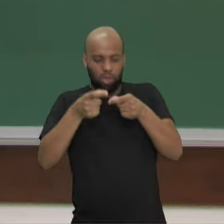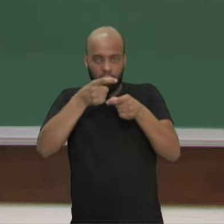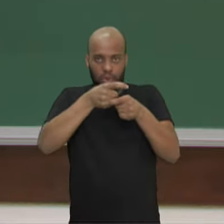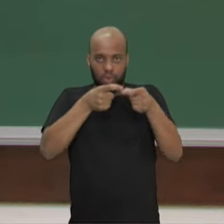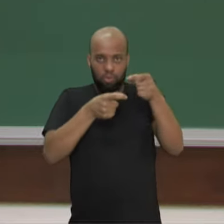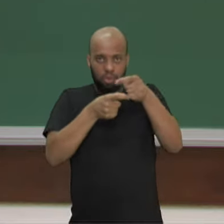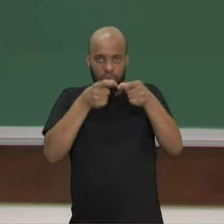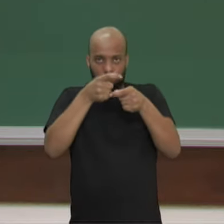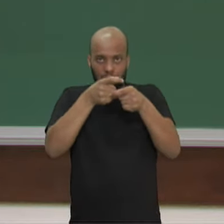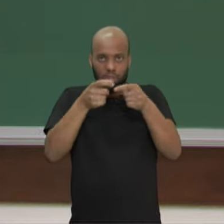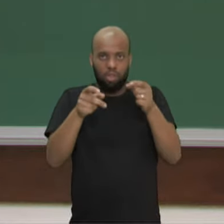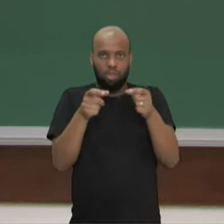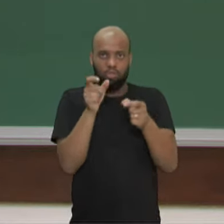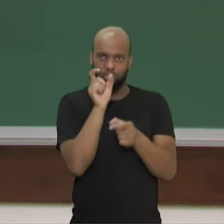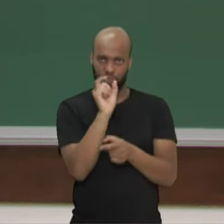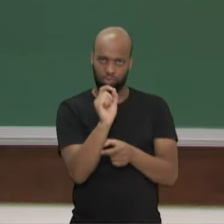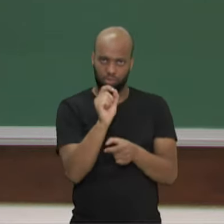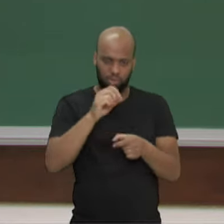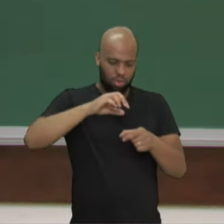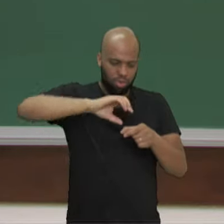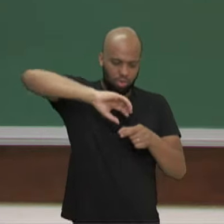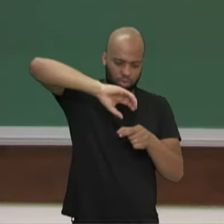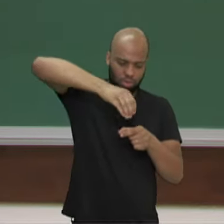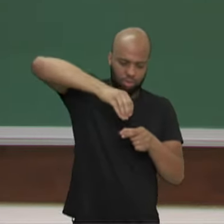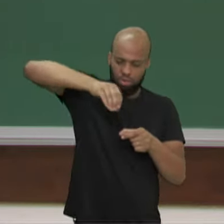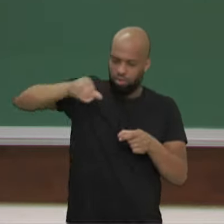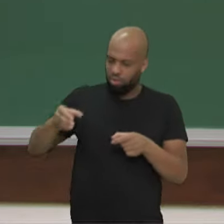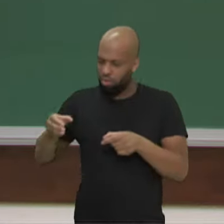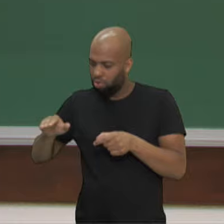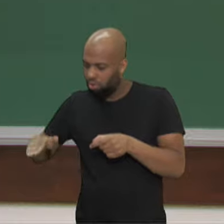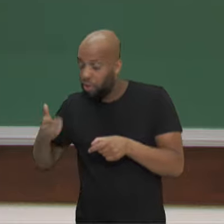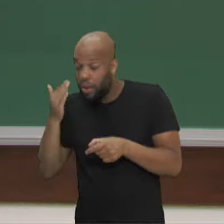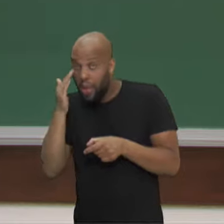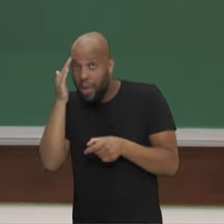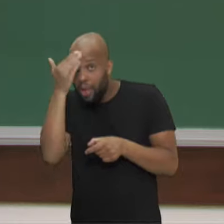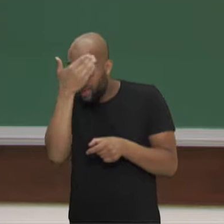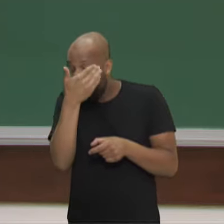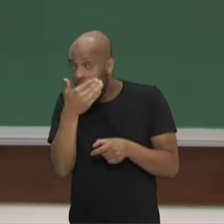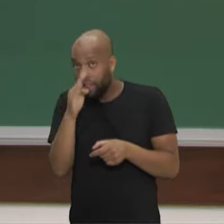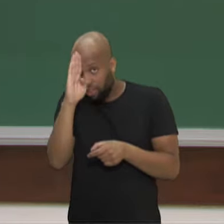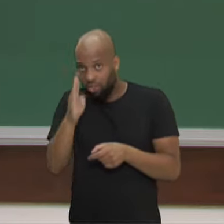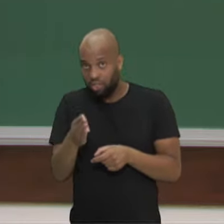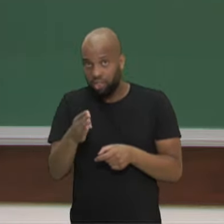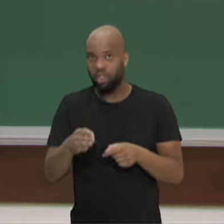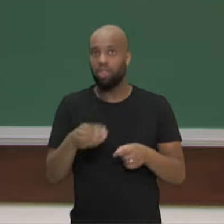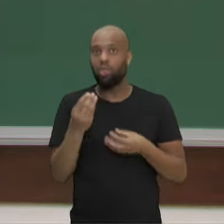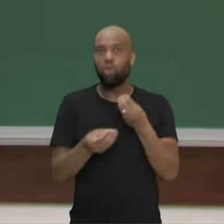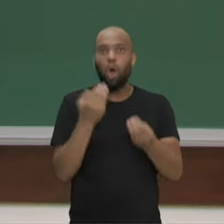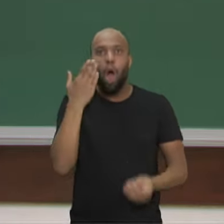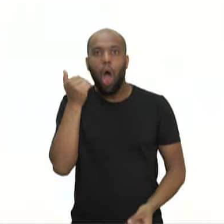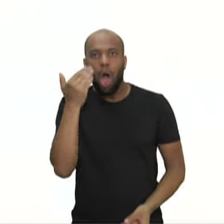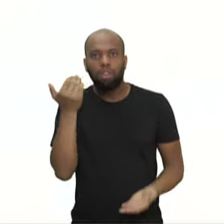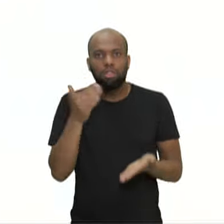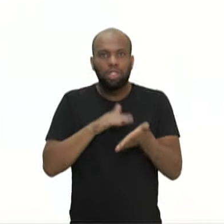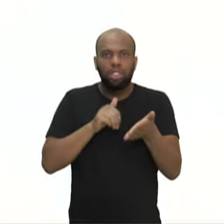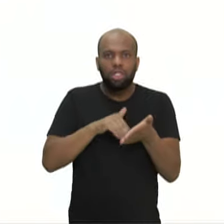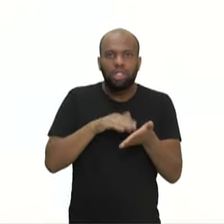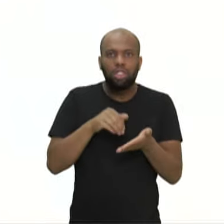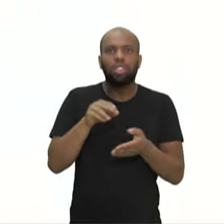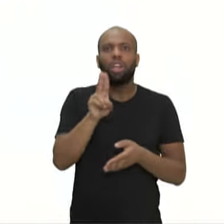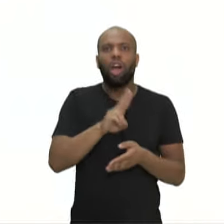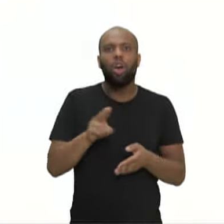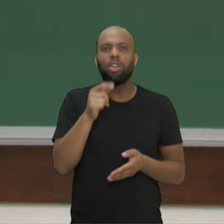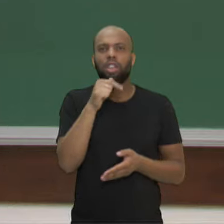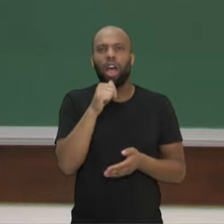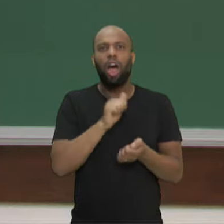precisa umedecer, aquela você só passa direto no rosto, tá? E para tirar, você pode tirar com água e